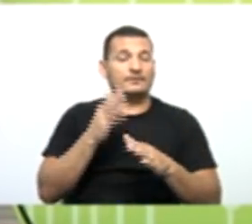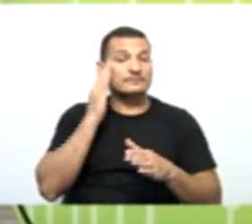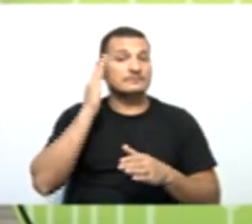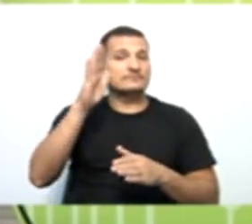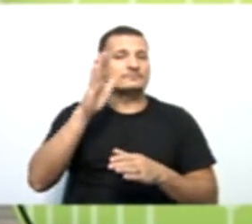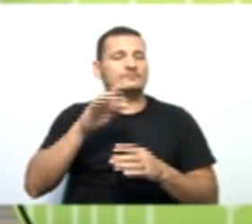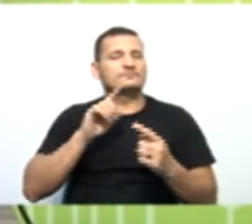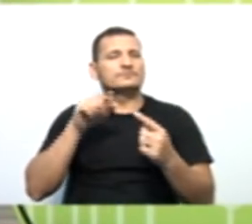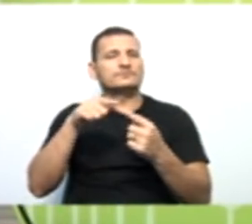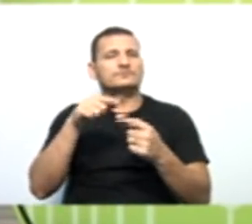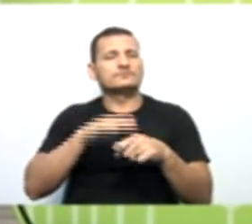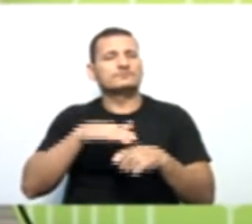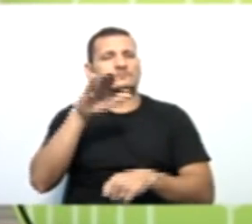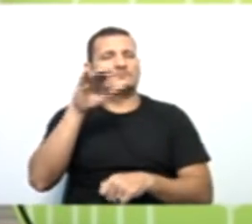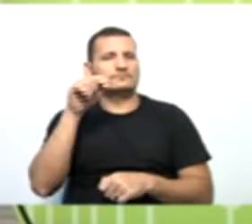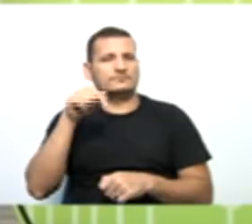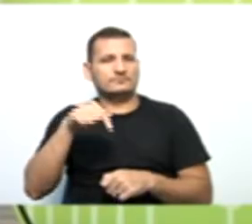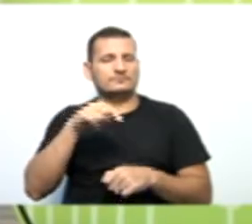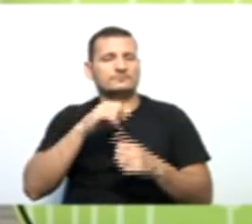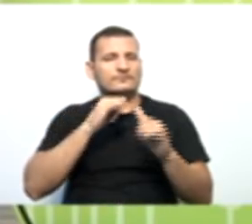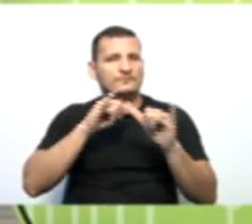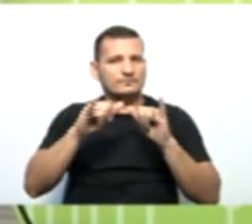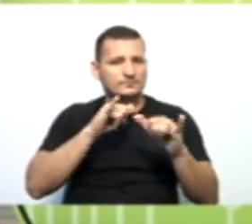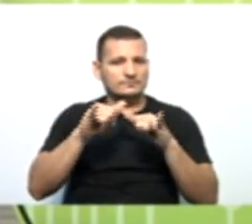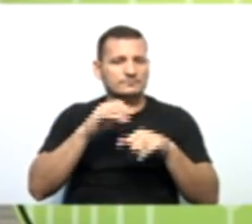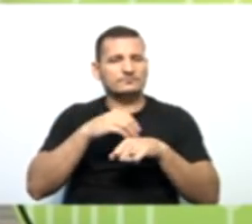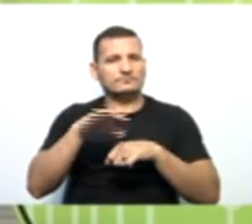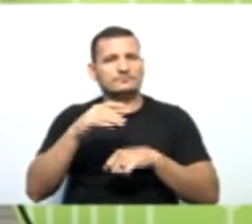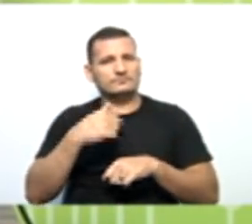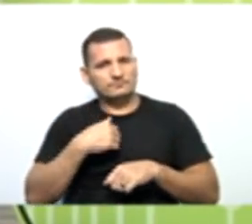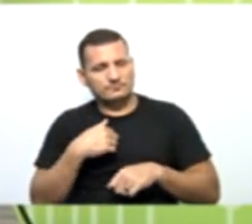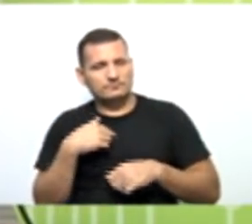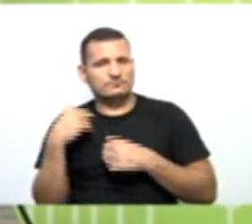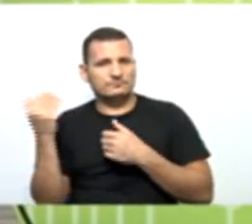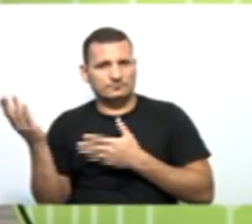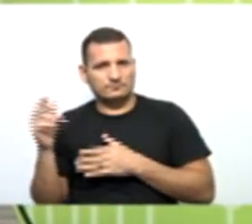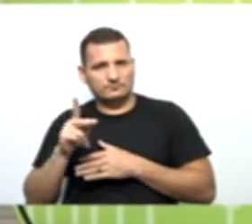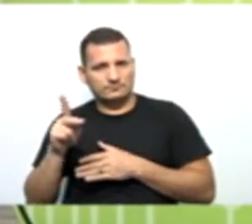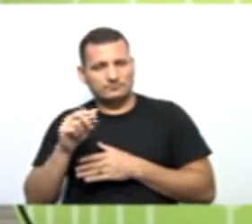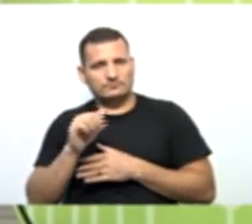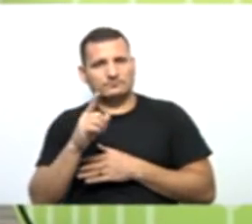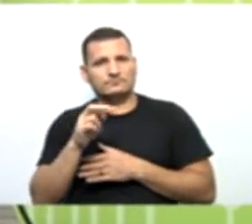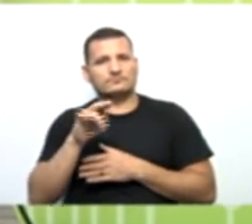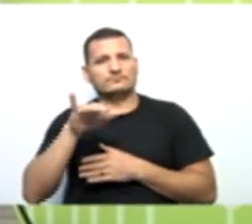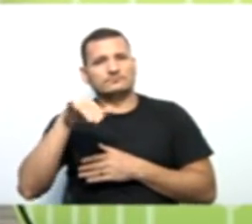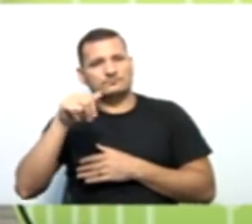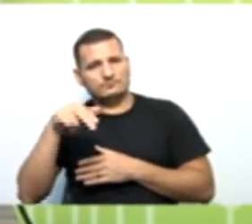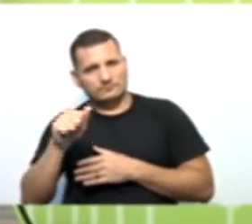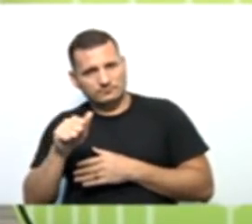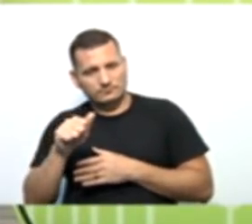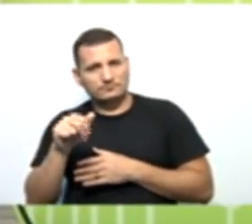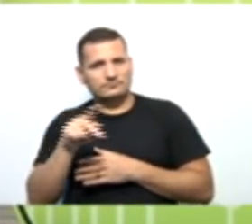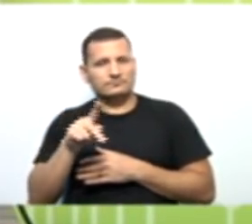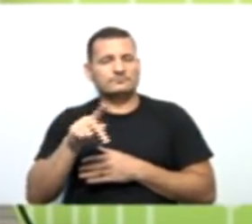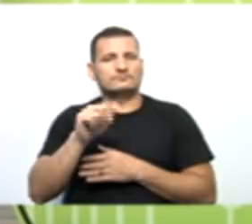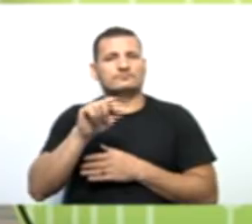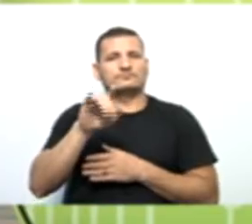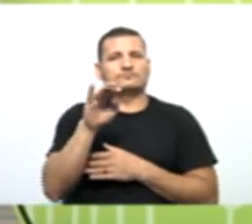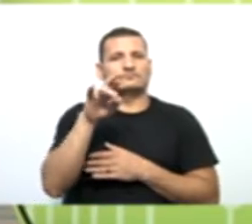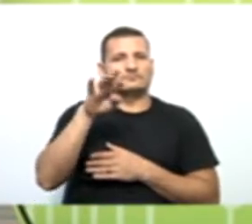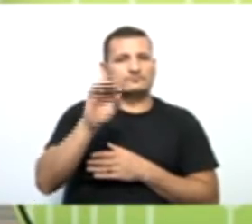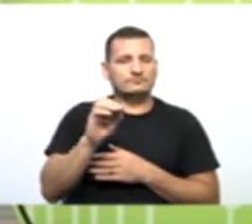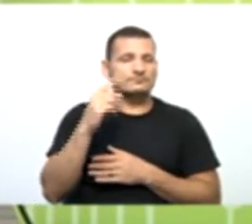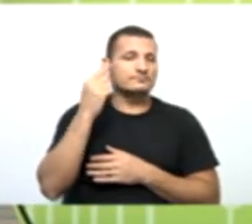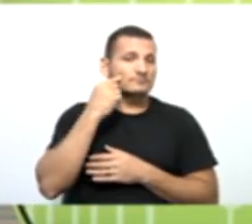o objetivo maior dessas informações, que eu, a professora Adriana, o professor Alberto, né, passamos aqui, o Jacó também